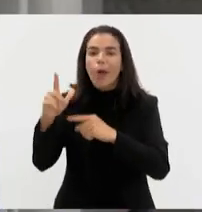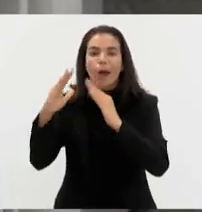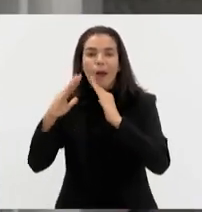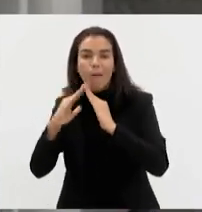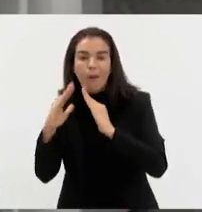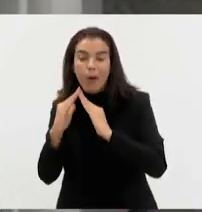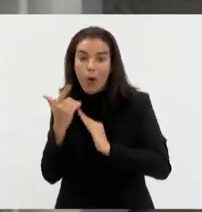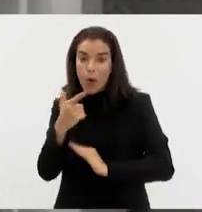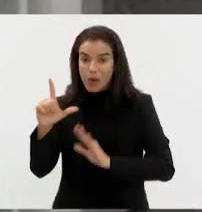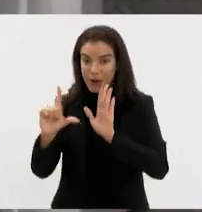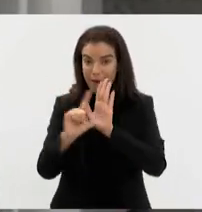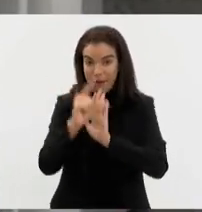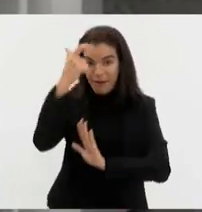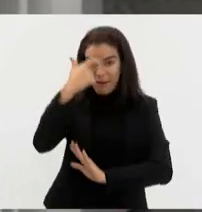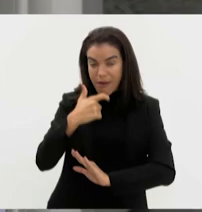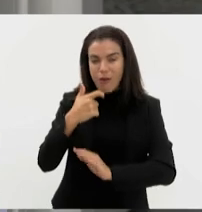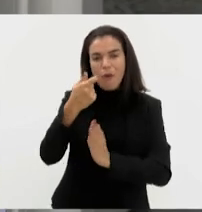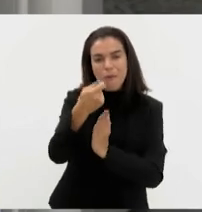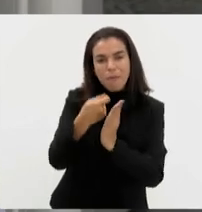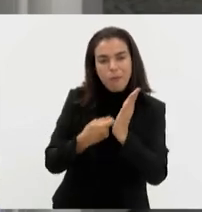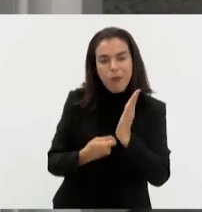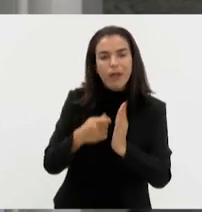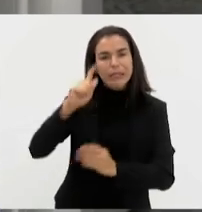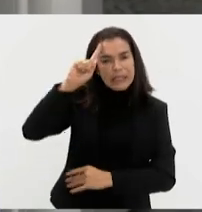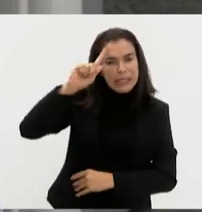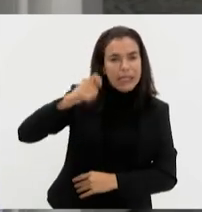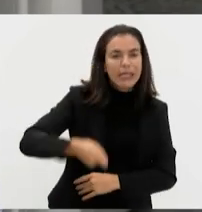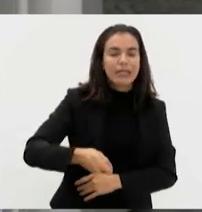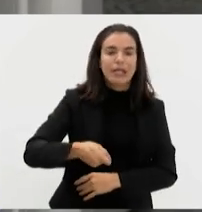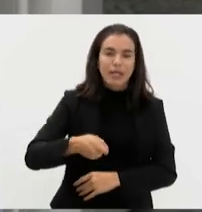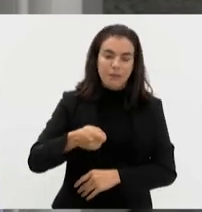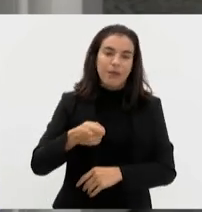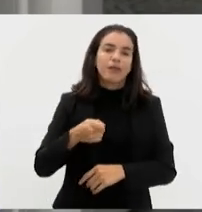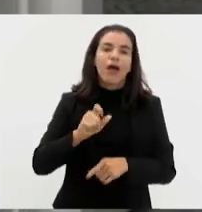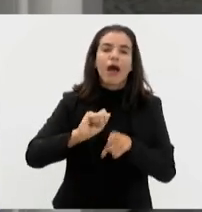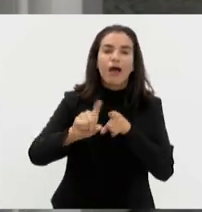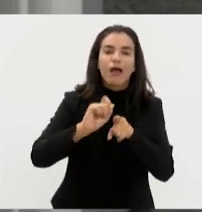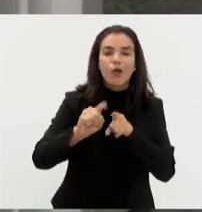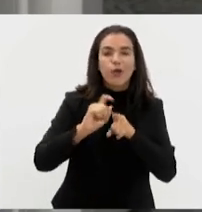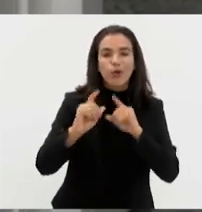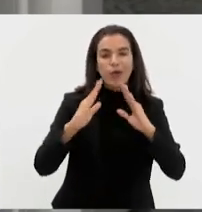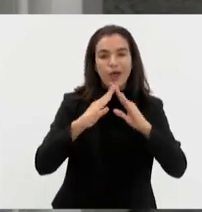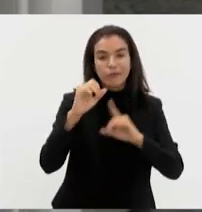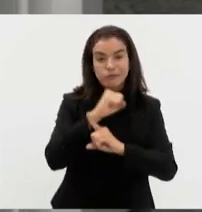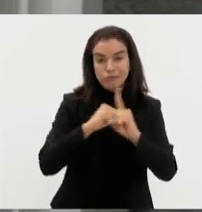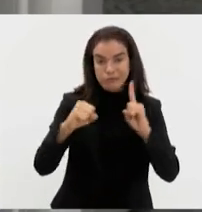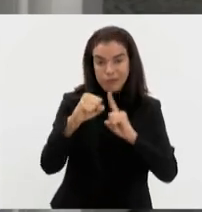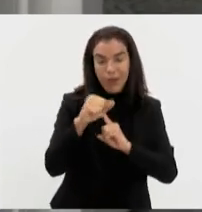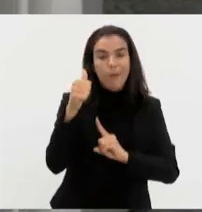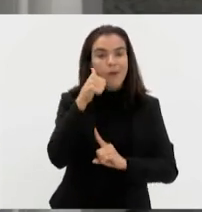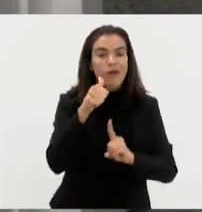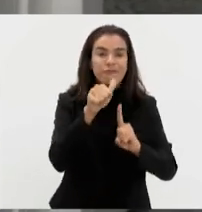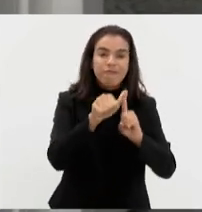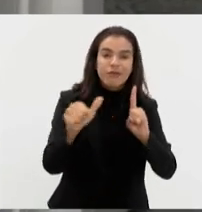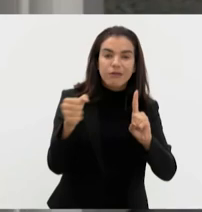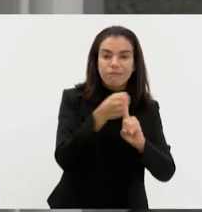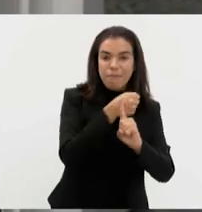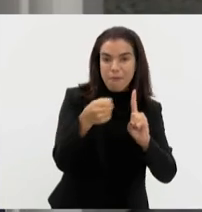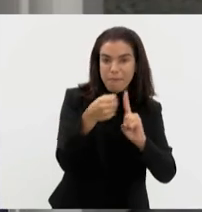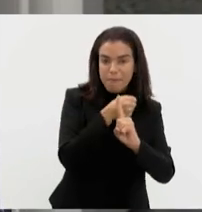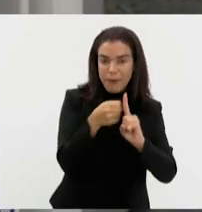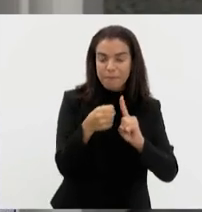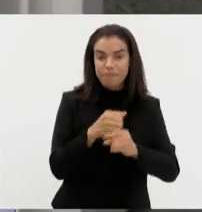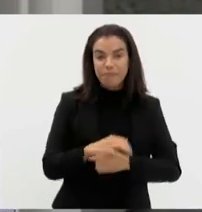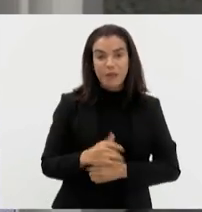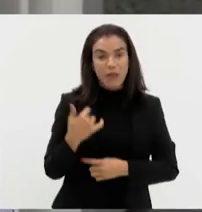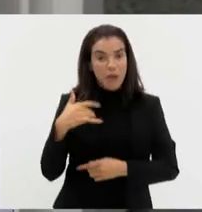minha autoria é aquela que determina o pagamento de aluguel social às mulheres vítimas de violência doméstica. Então, eu